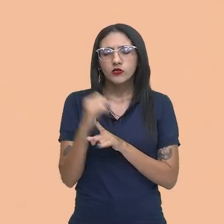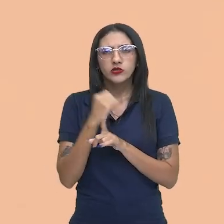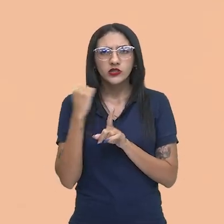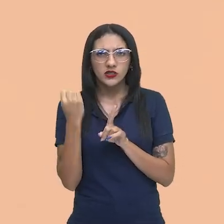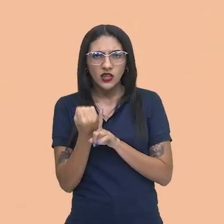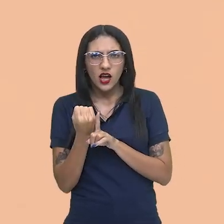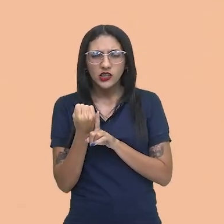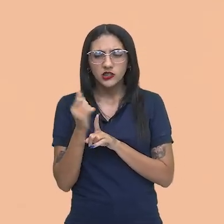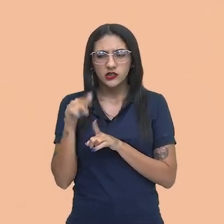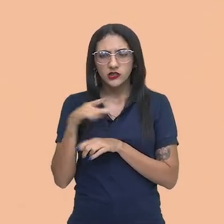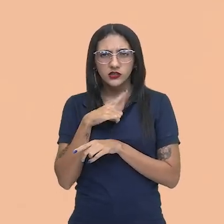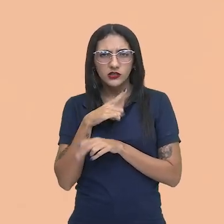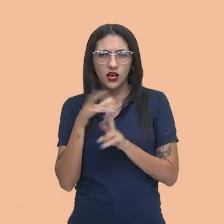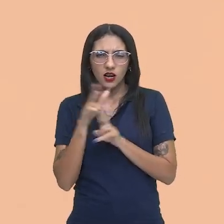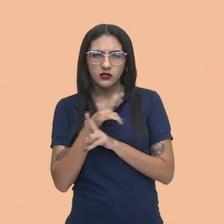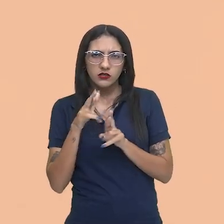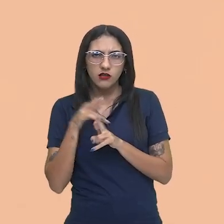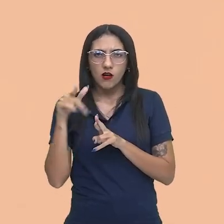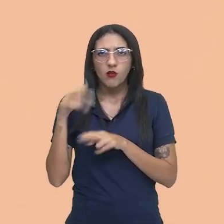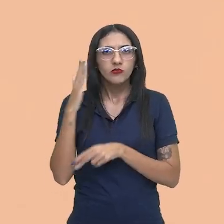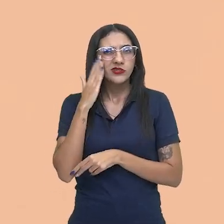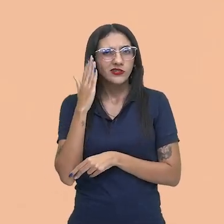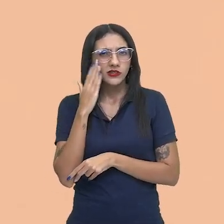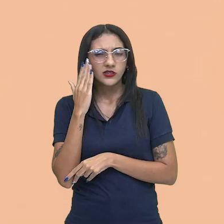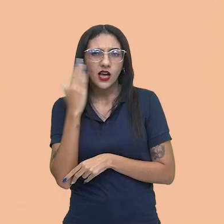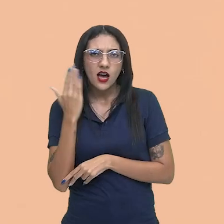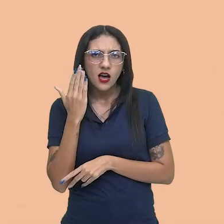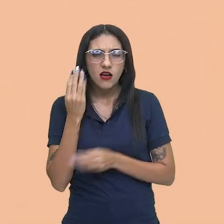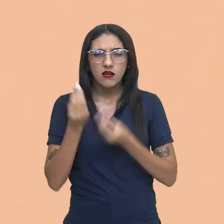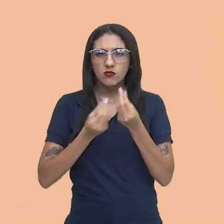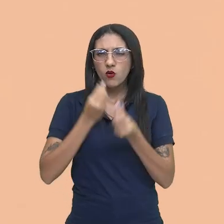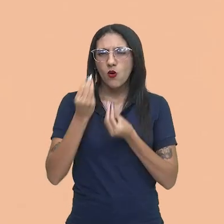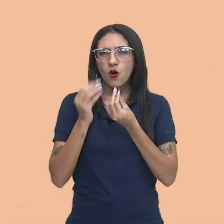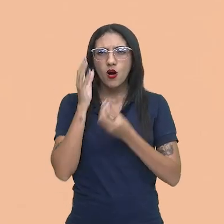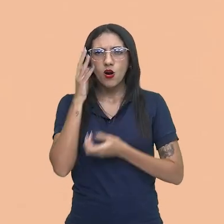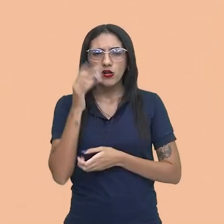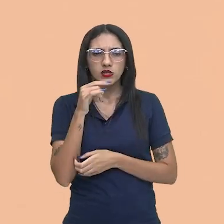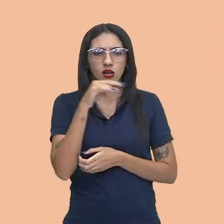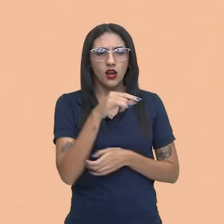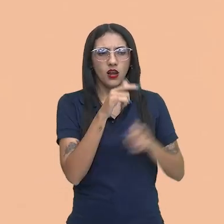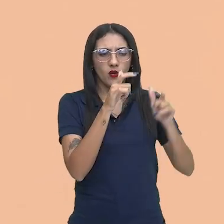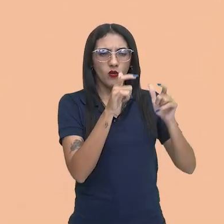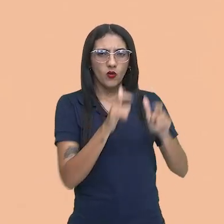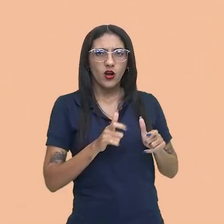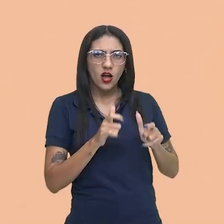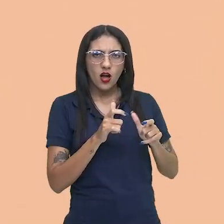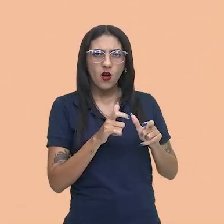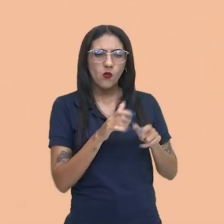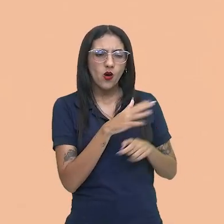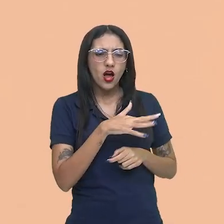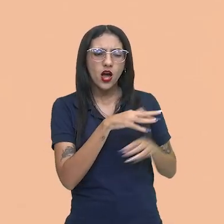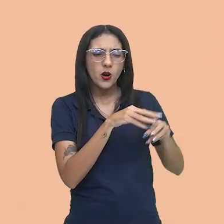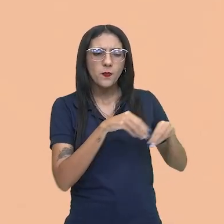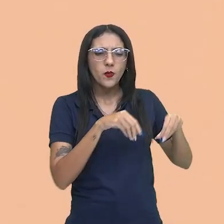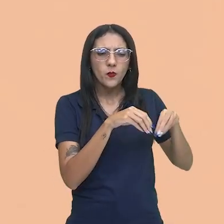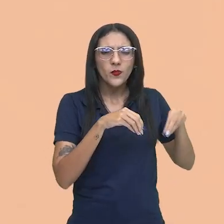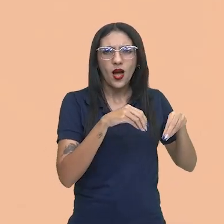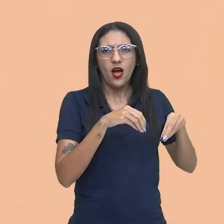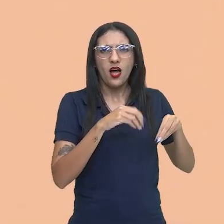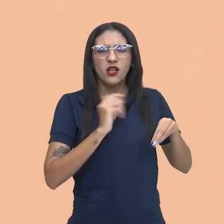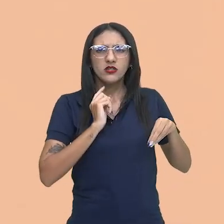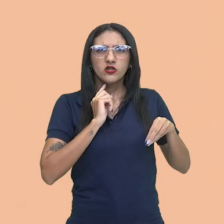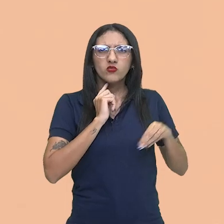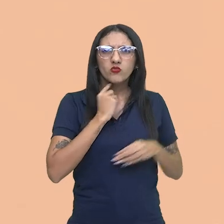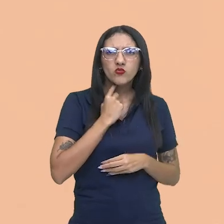ali envolvida, está sabendo do que está acontecendo ali com aquele solo, com